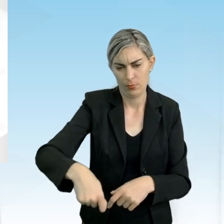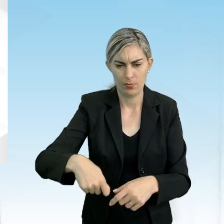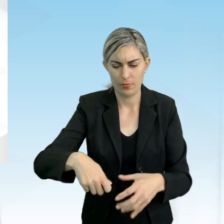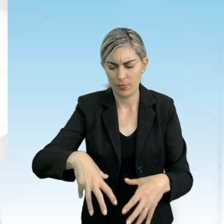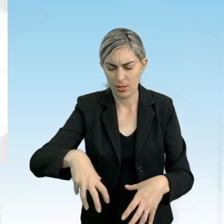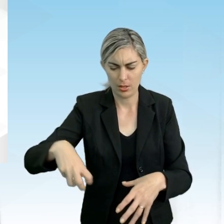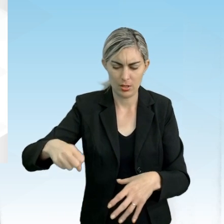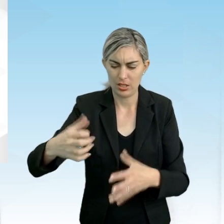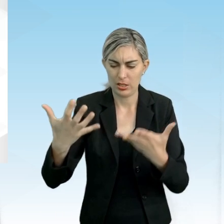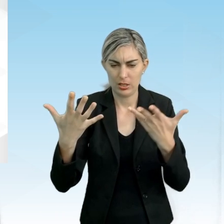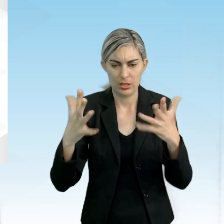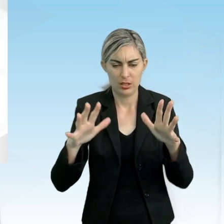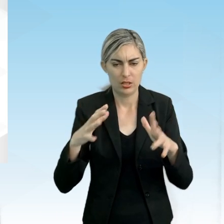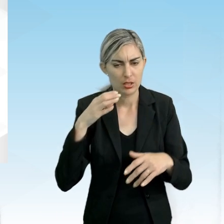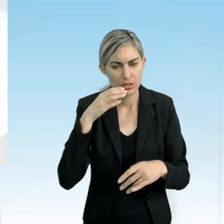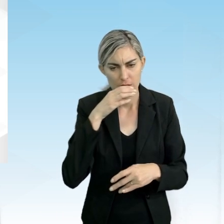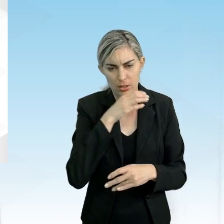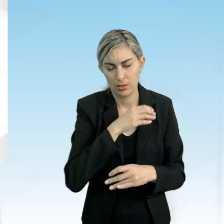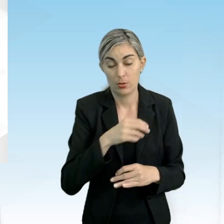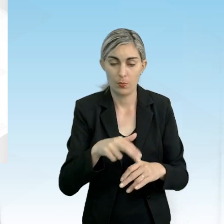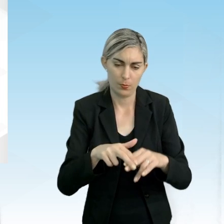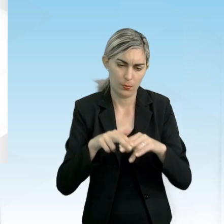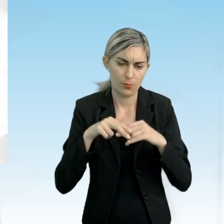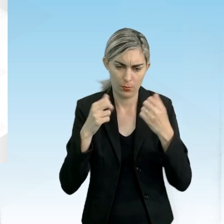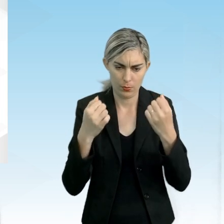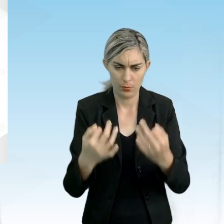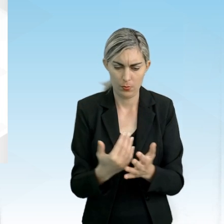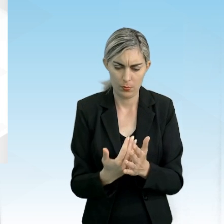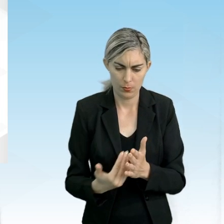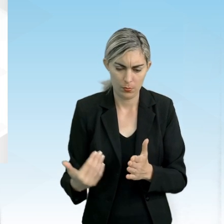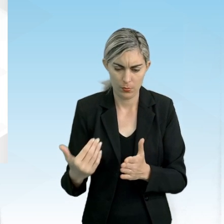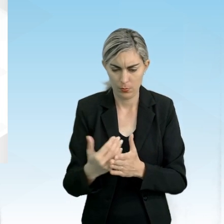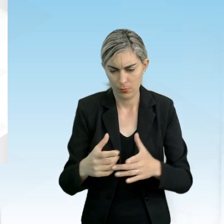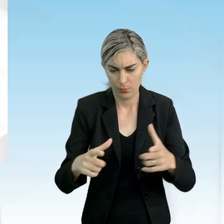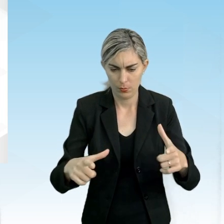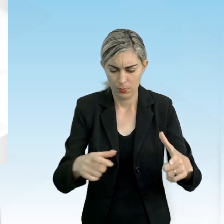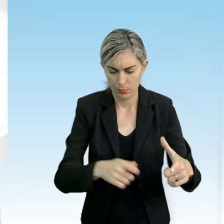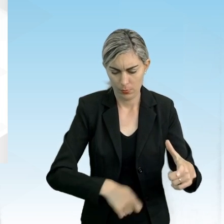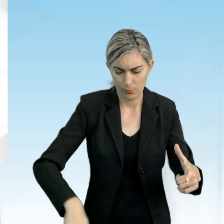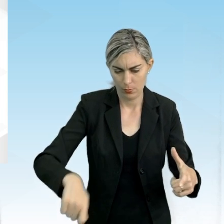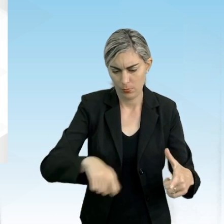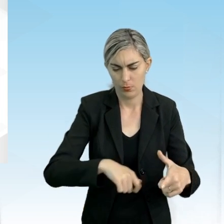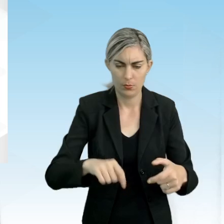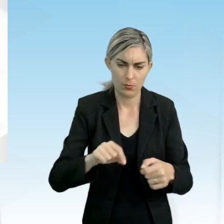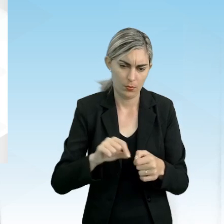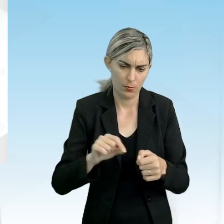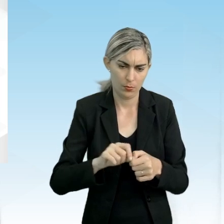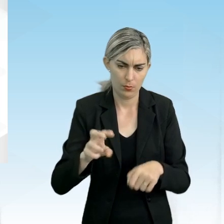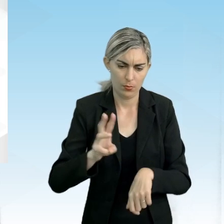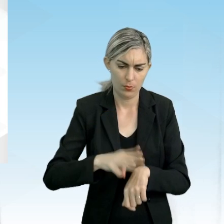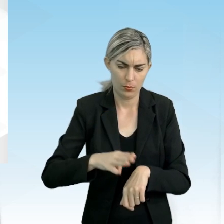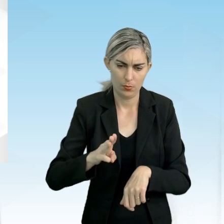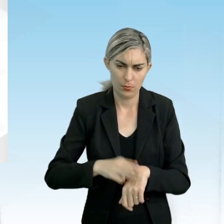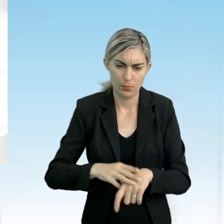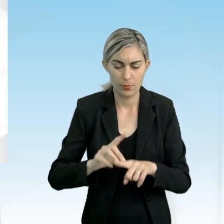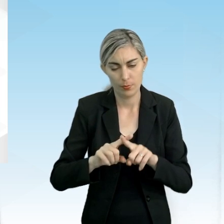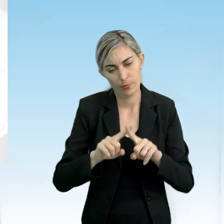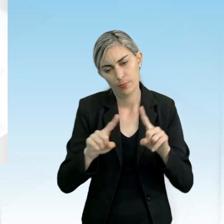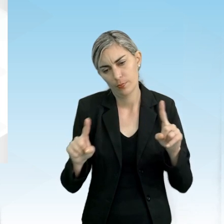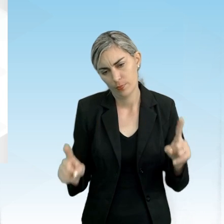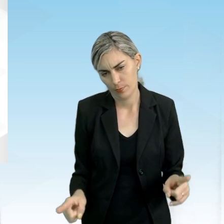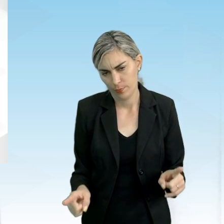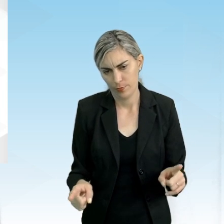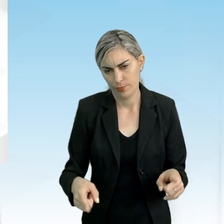queimaduras na sua pele isso explica porque a maioria das panelas elas são feitas de metais mas